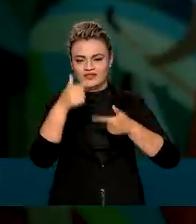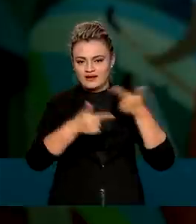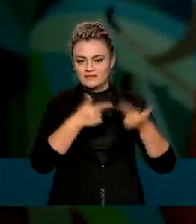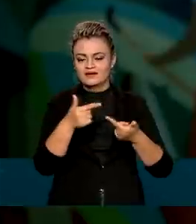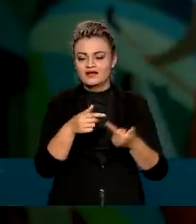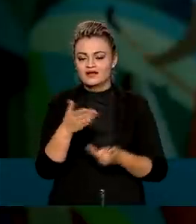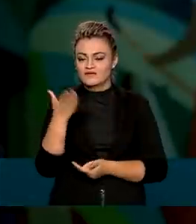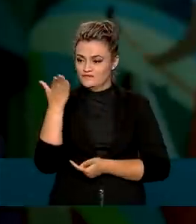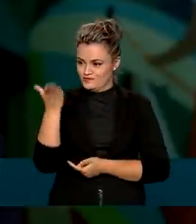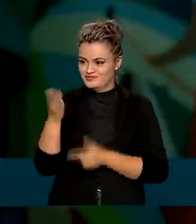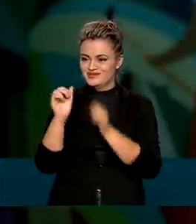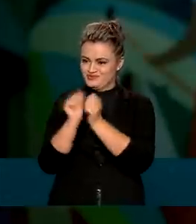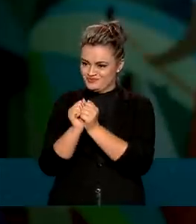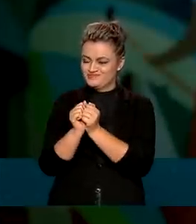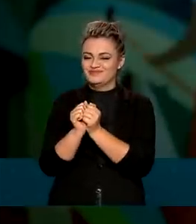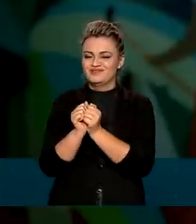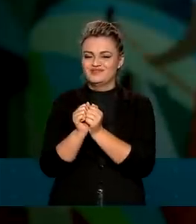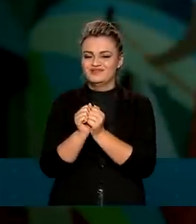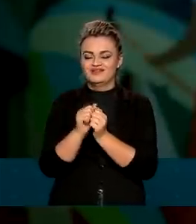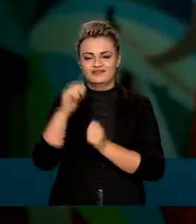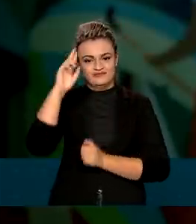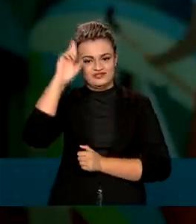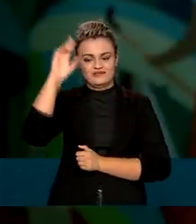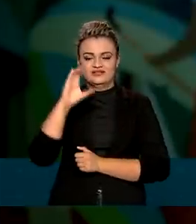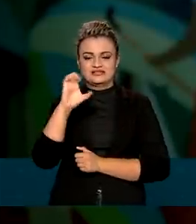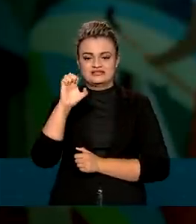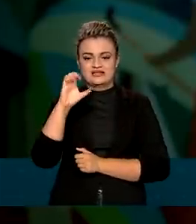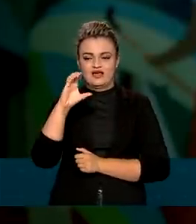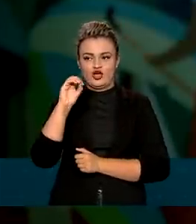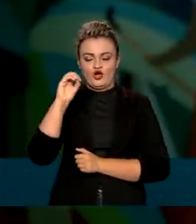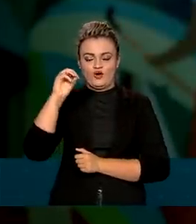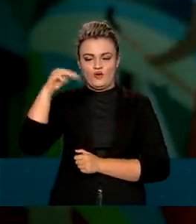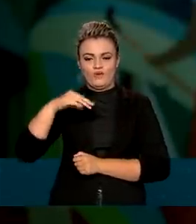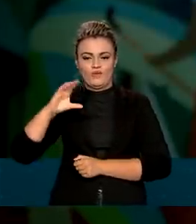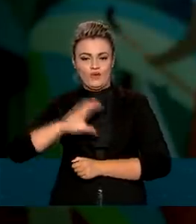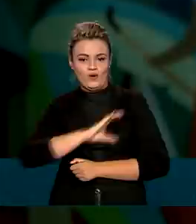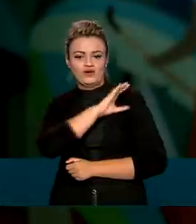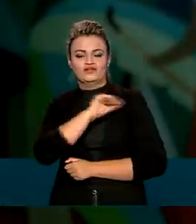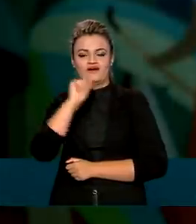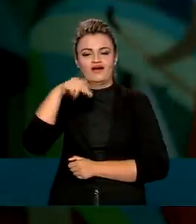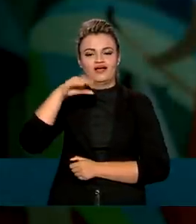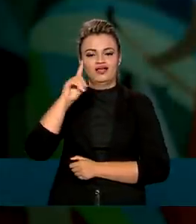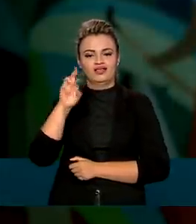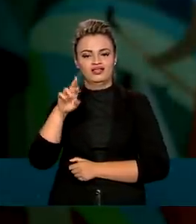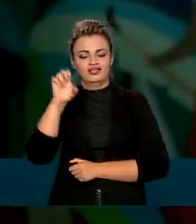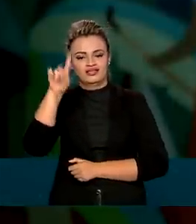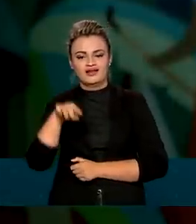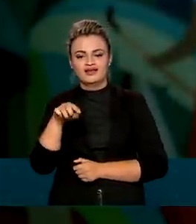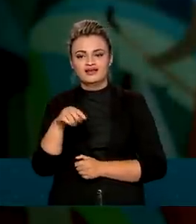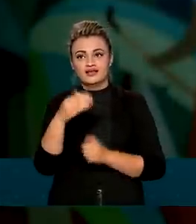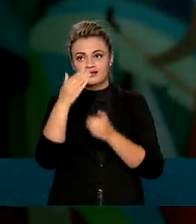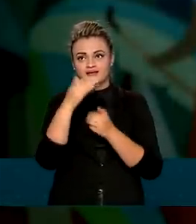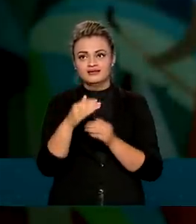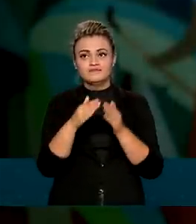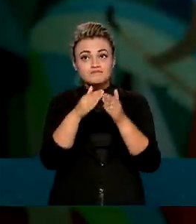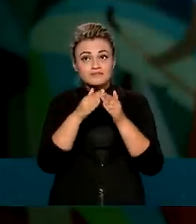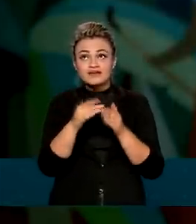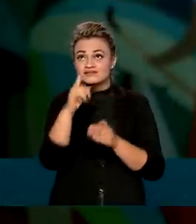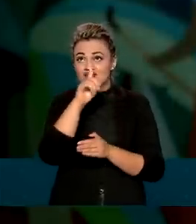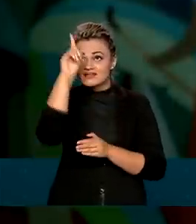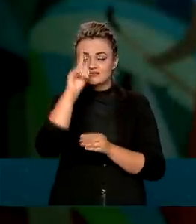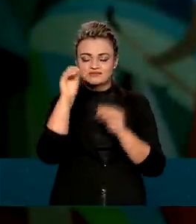sua pessoa que tá do meu lado bem como no chefe da secou nosso Coronel André e pedir a Deus que continue iluminando